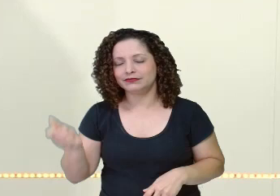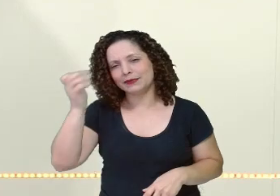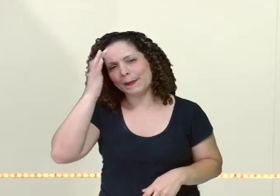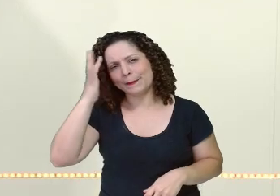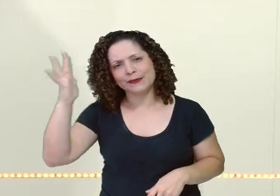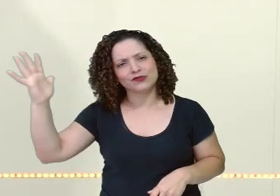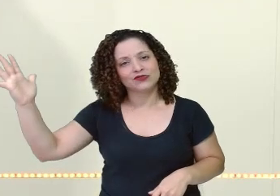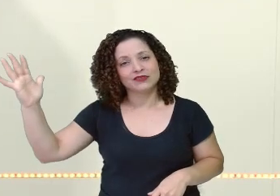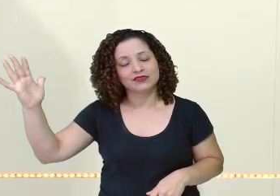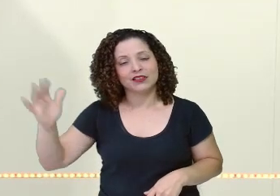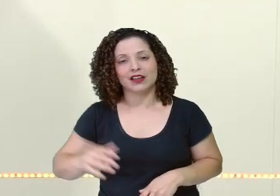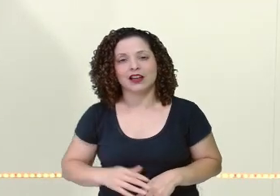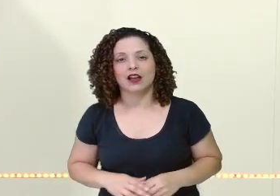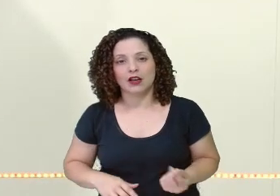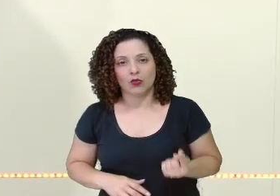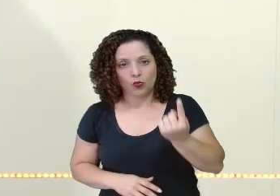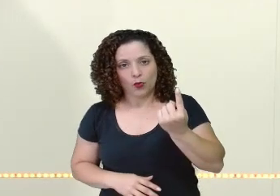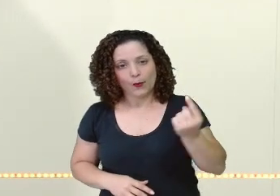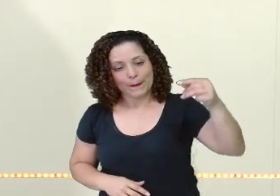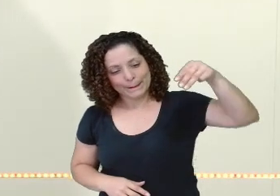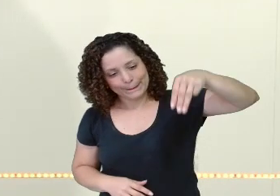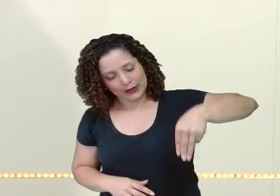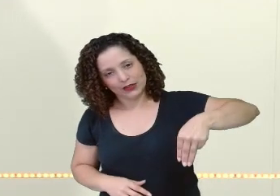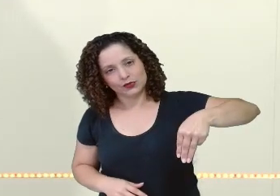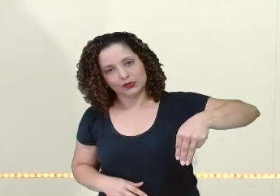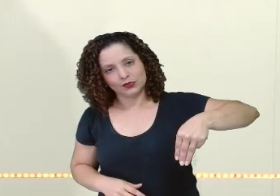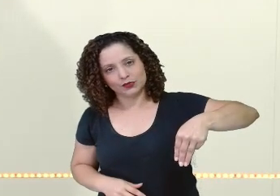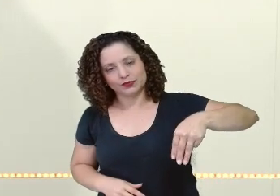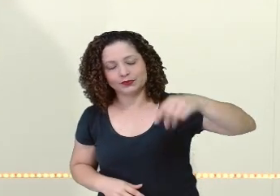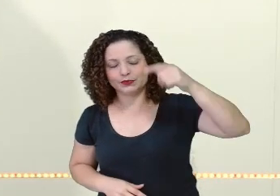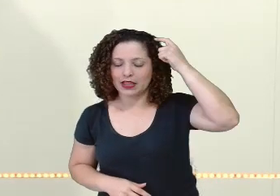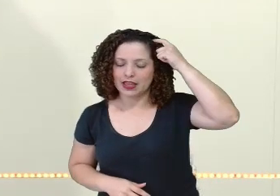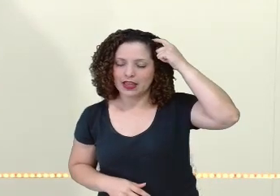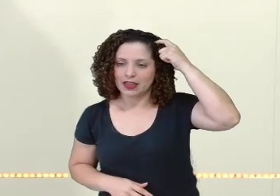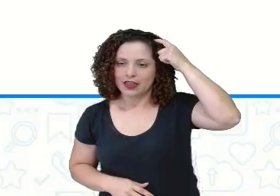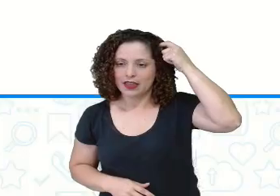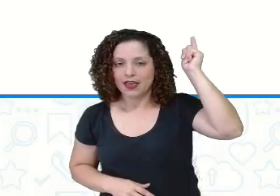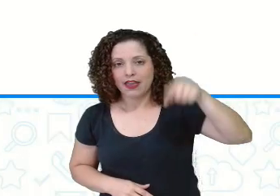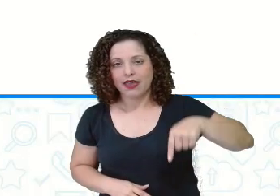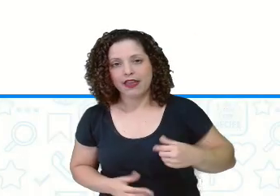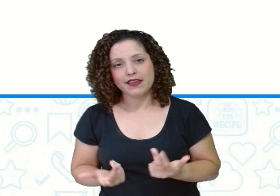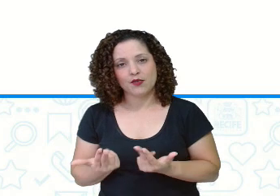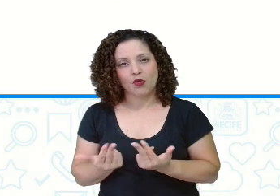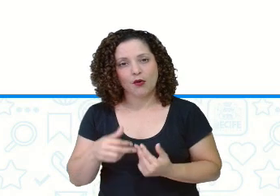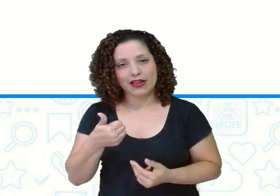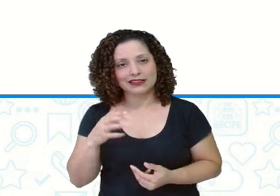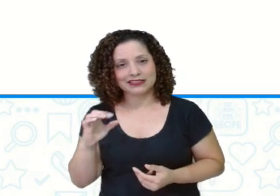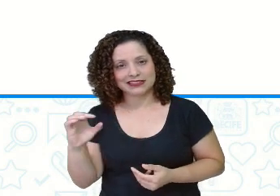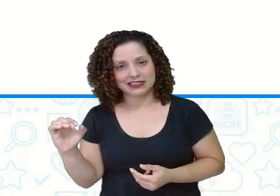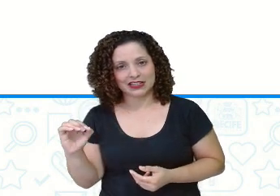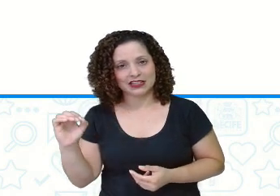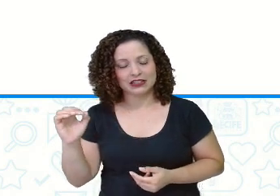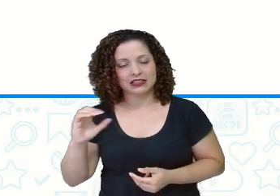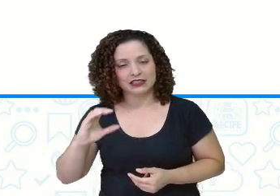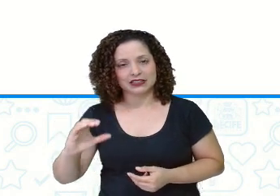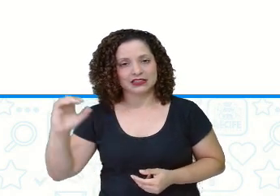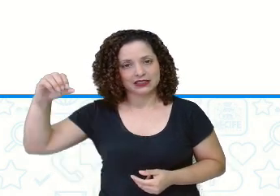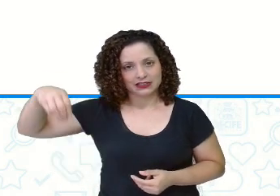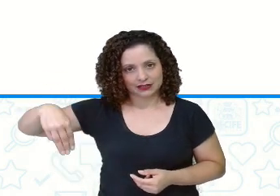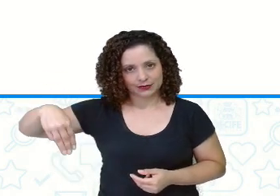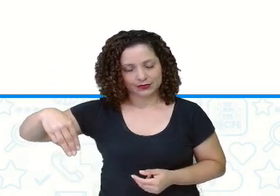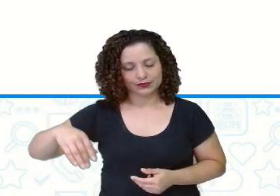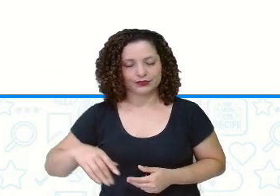seguinte: 1 metro, certo? Isso aí é certo, é igual a 100 centímetros. Dessa forma,